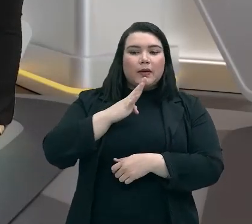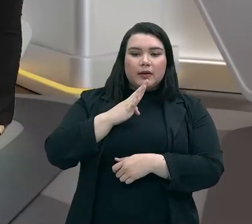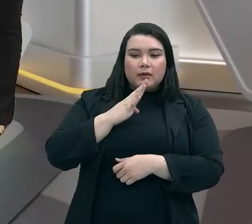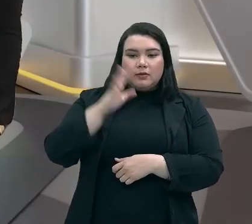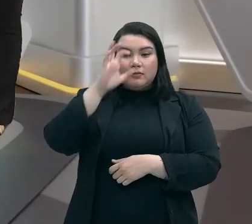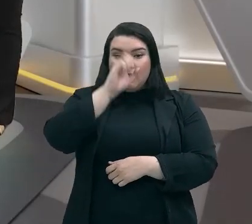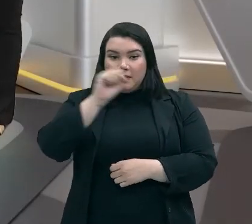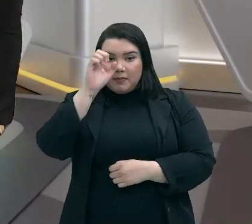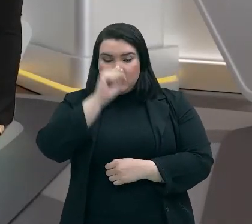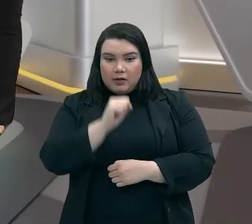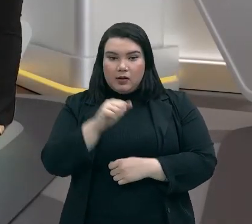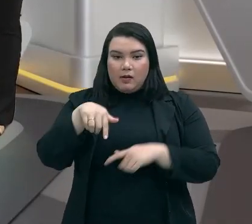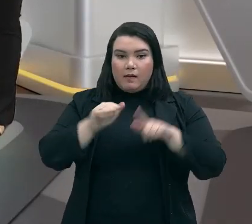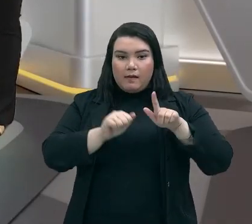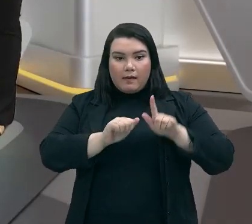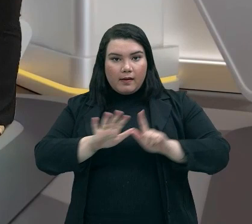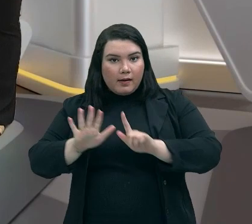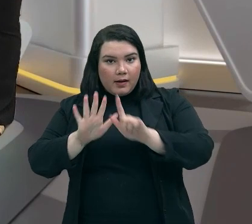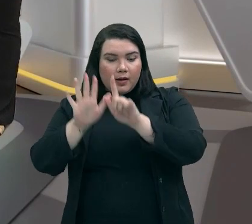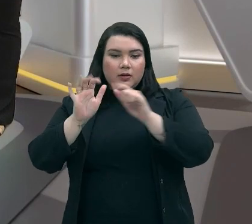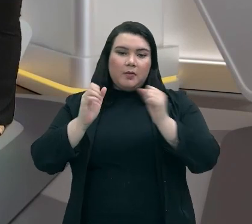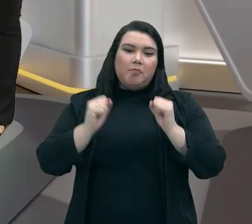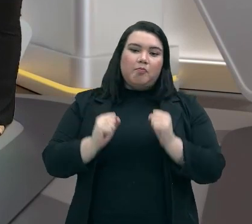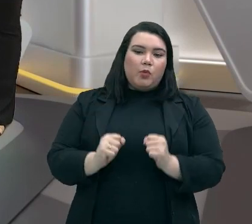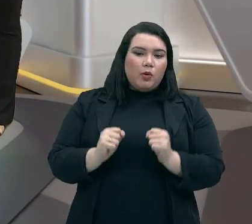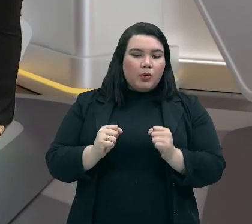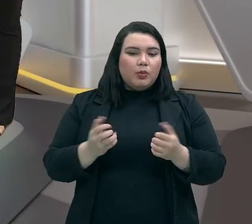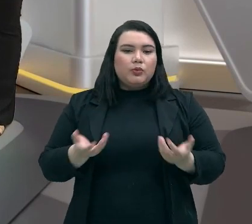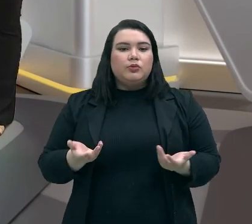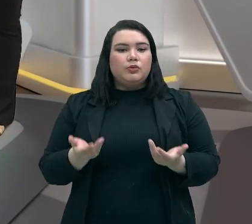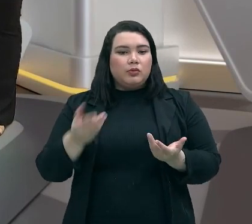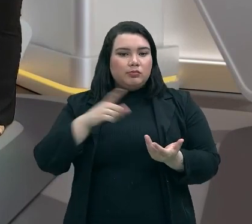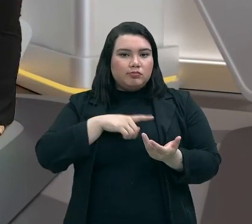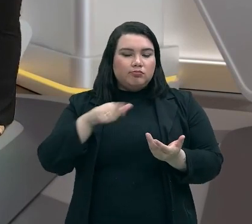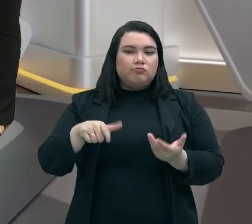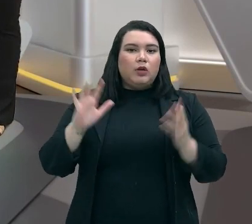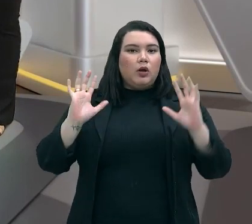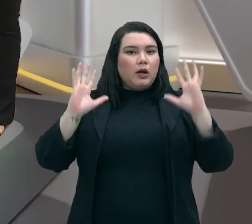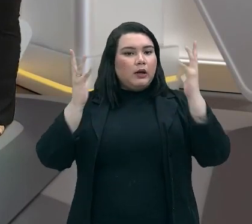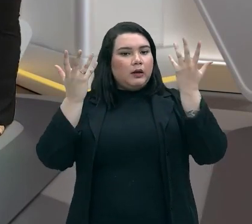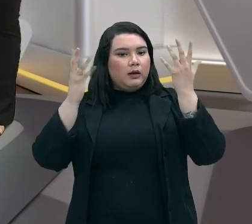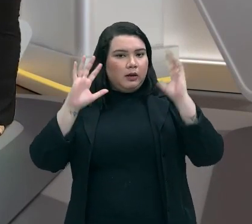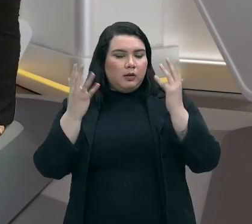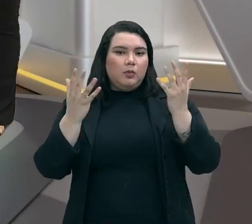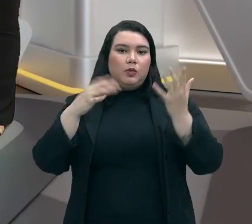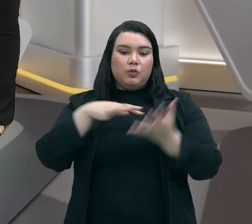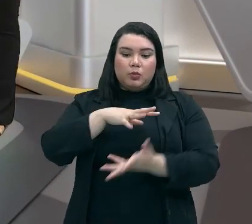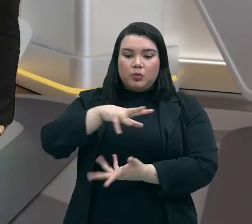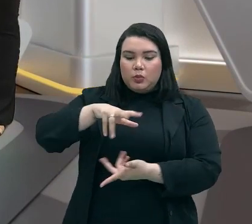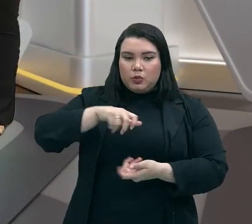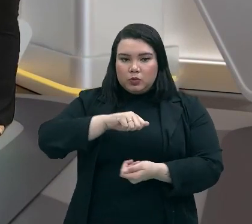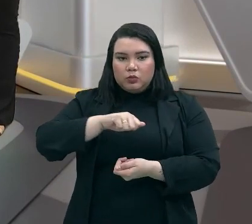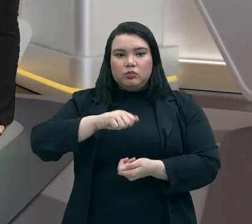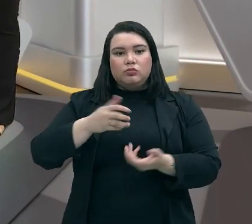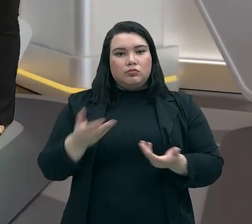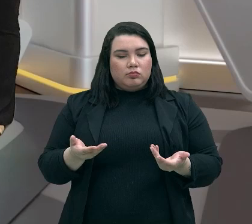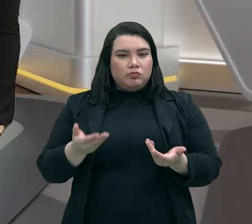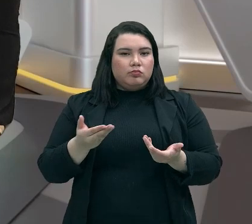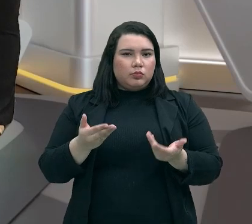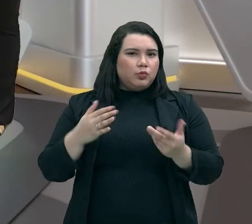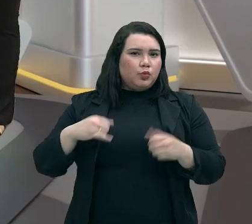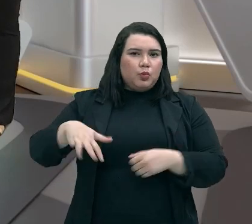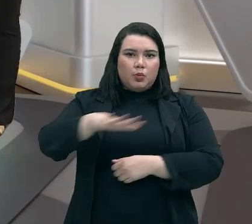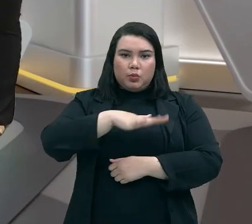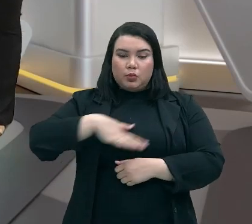que esses gases podem aí afetar o nosso clima, o clima do planeta como de uma forma geral,